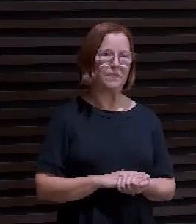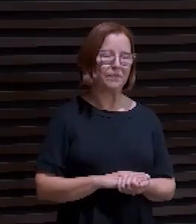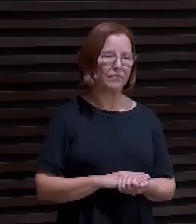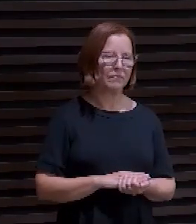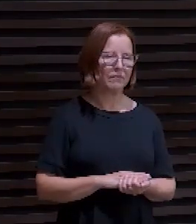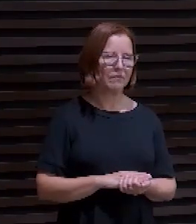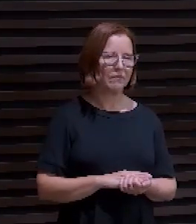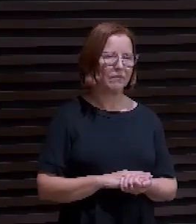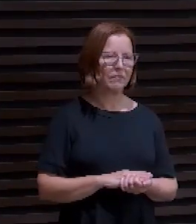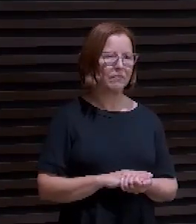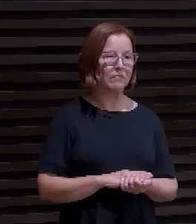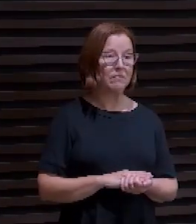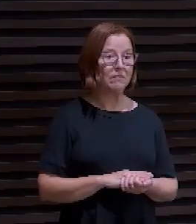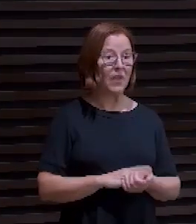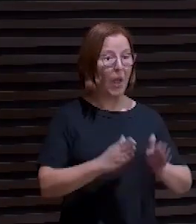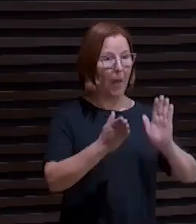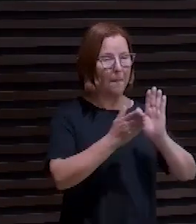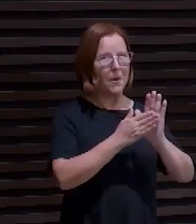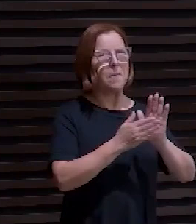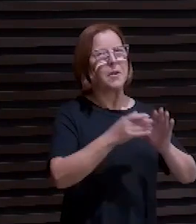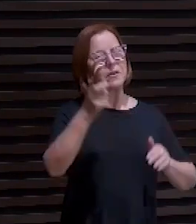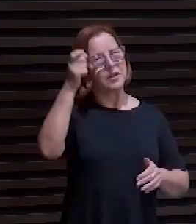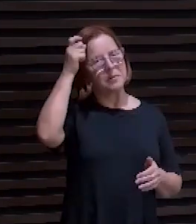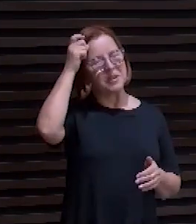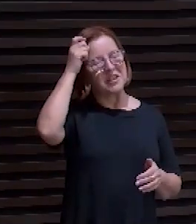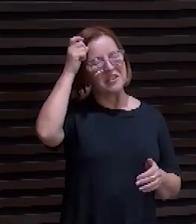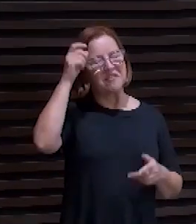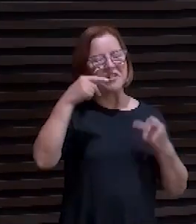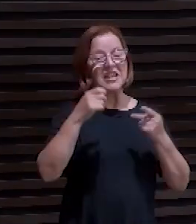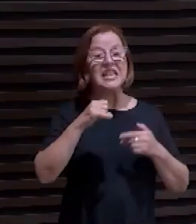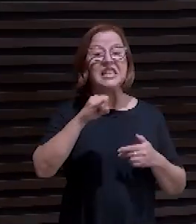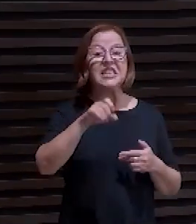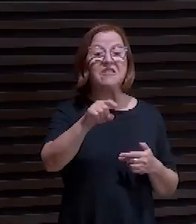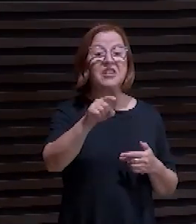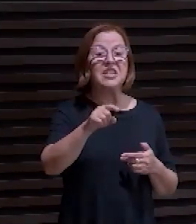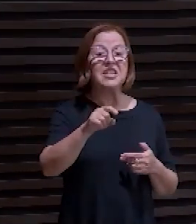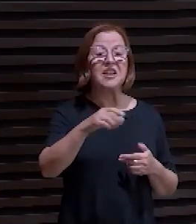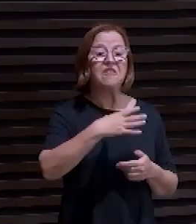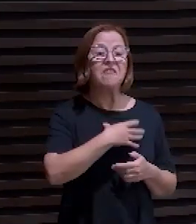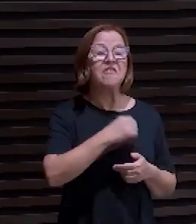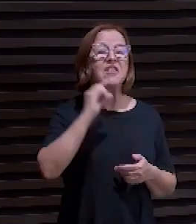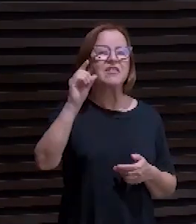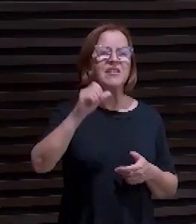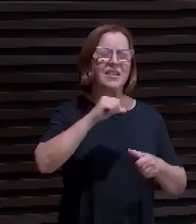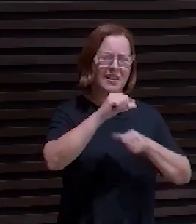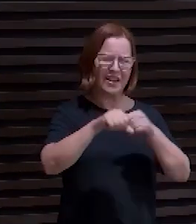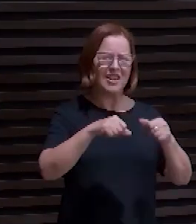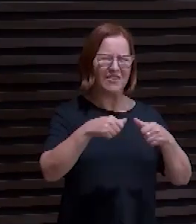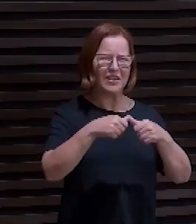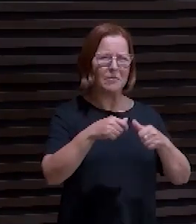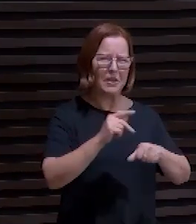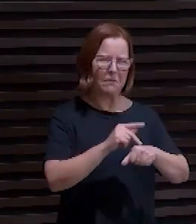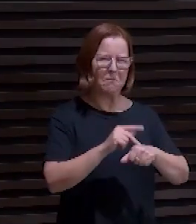A proposta de Satanás foi, se tu és o Filho de Deus, transforma essas pedras em pães.